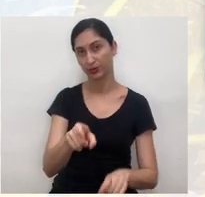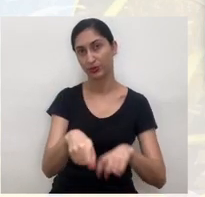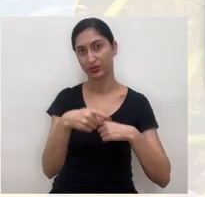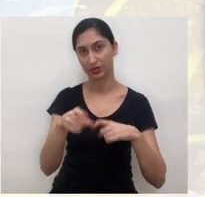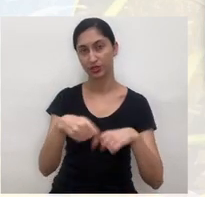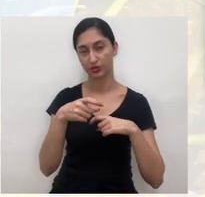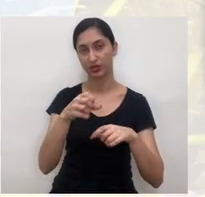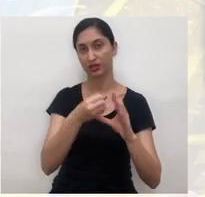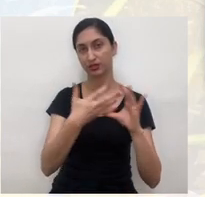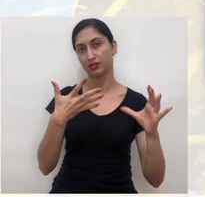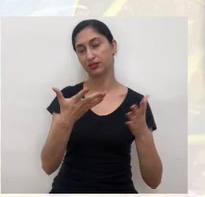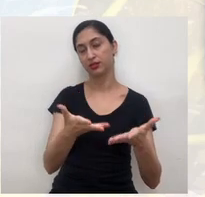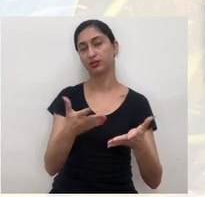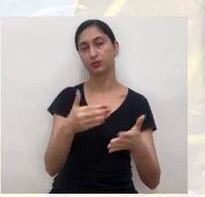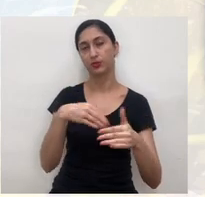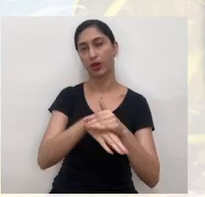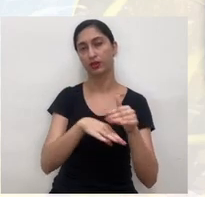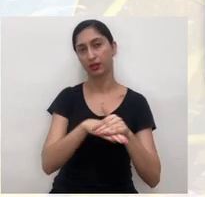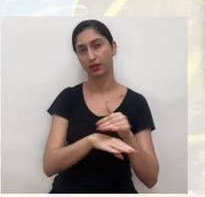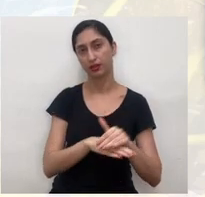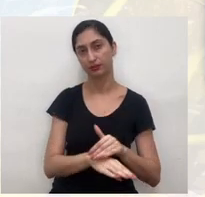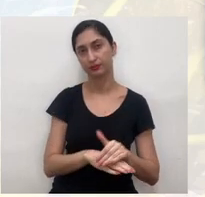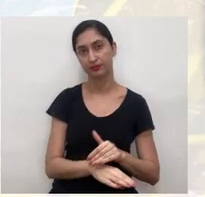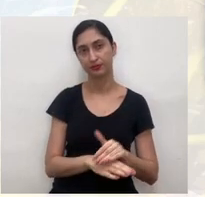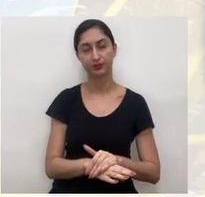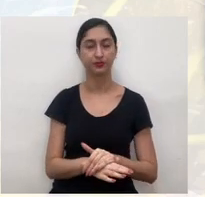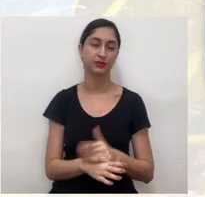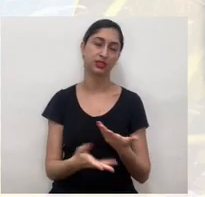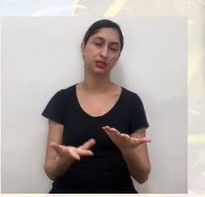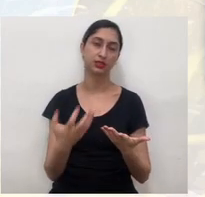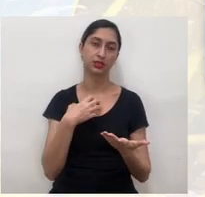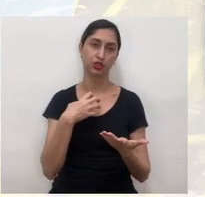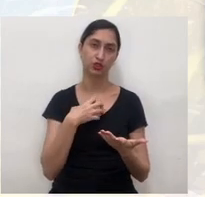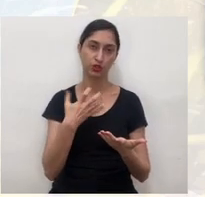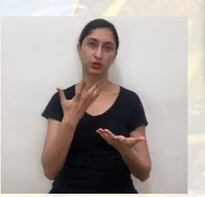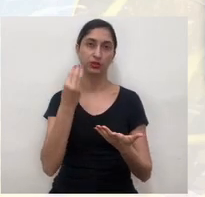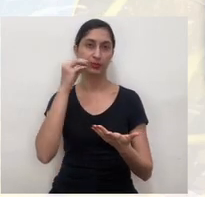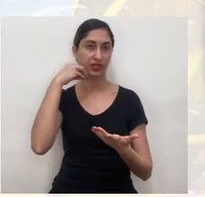essa colecionamento nesse sentido, de experimentar